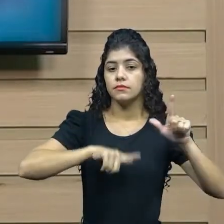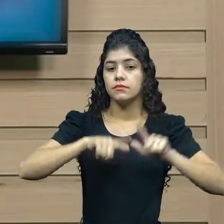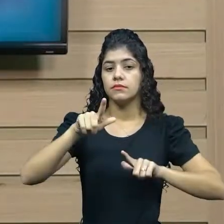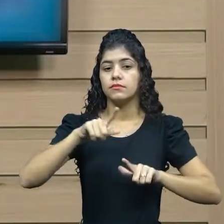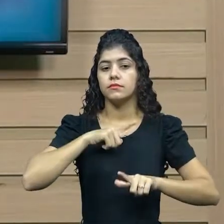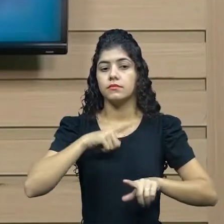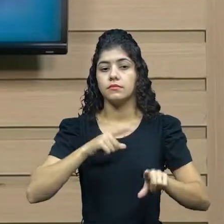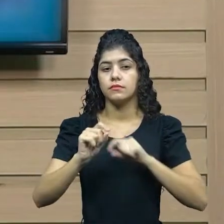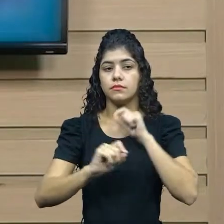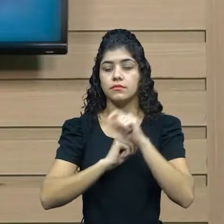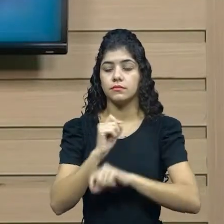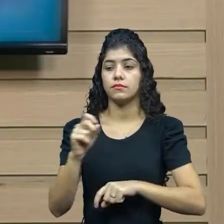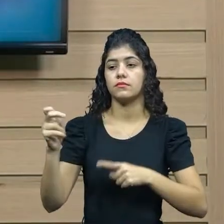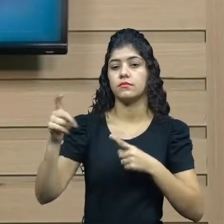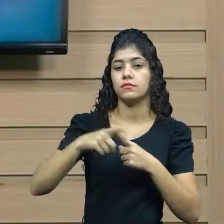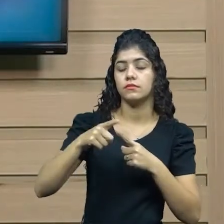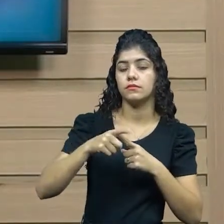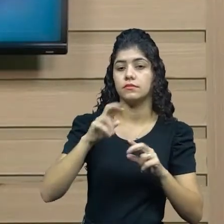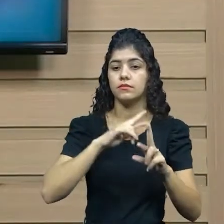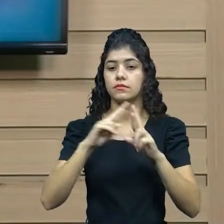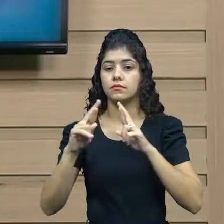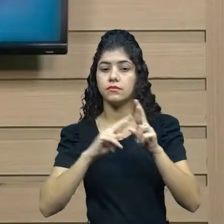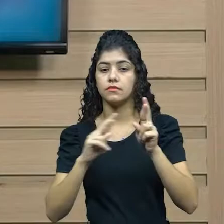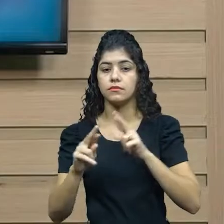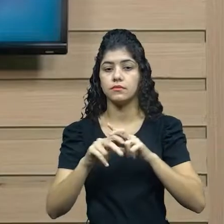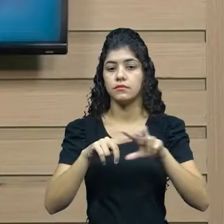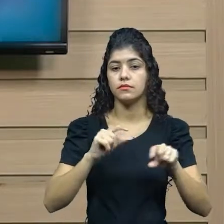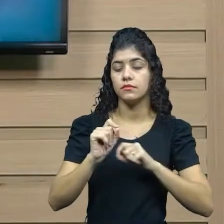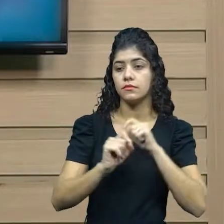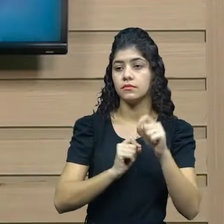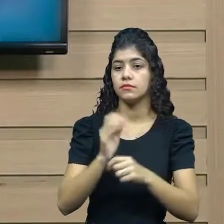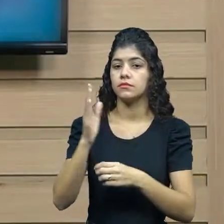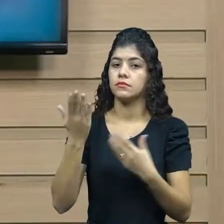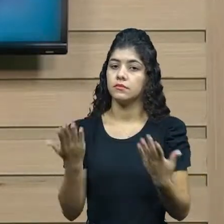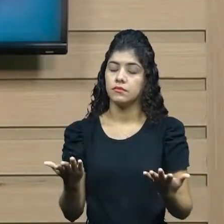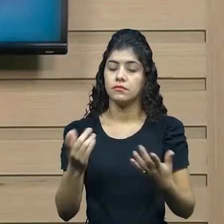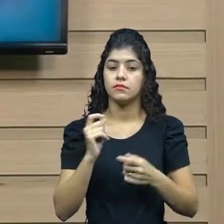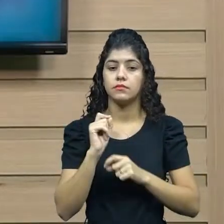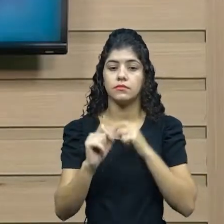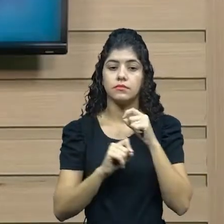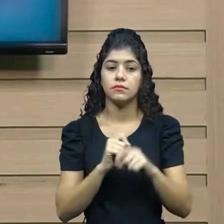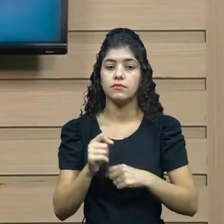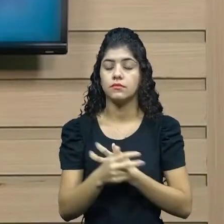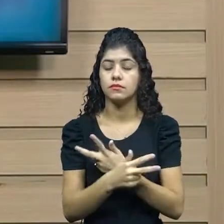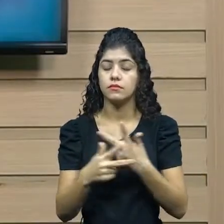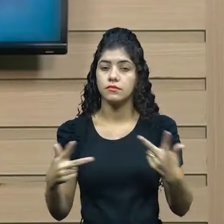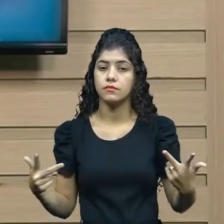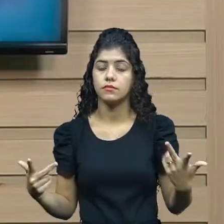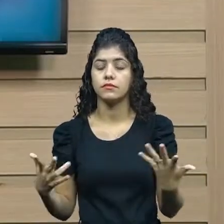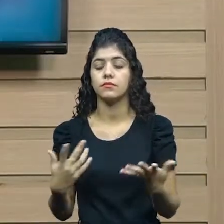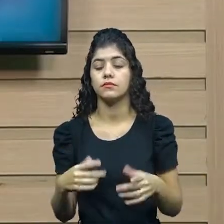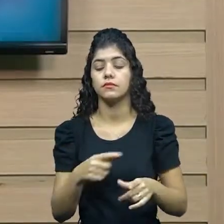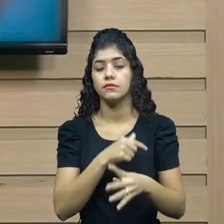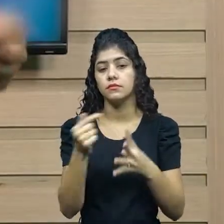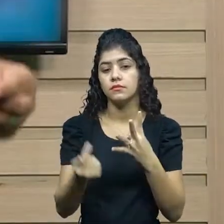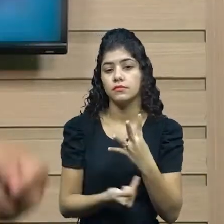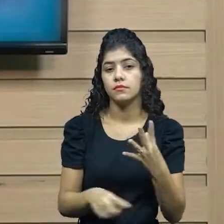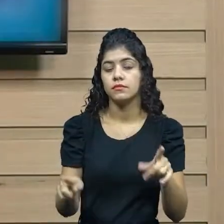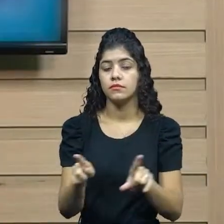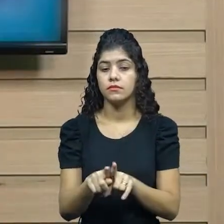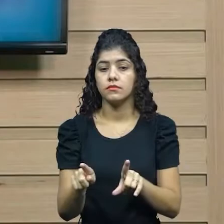um tipo de relação, mas não é um marketing integrado, porque o marketing integrado leva vários compostos, desde